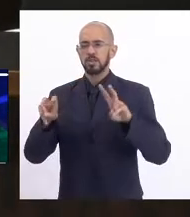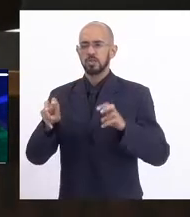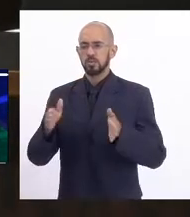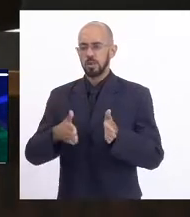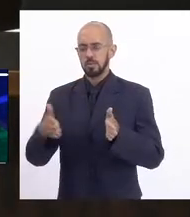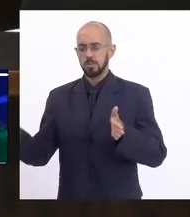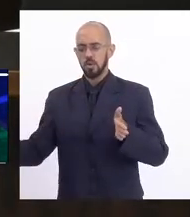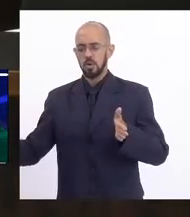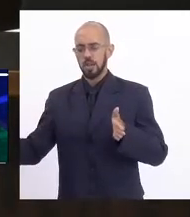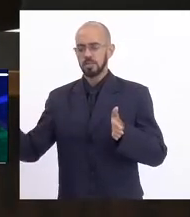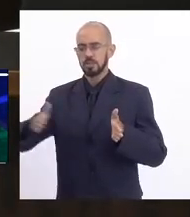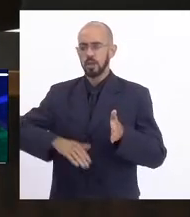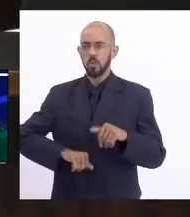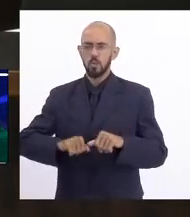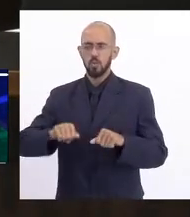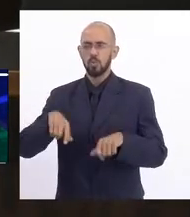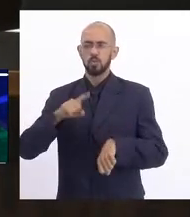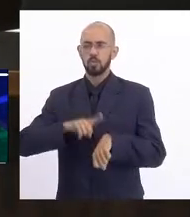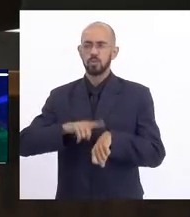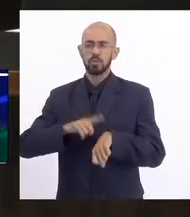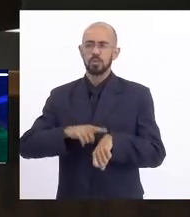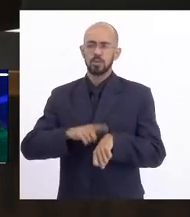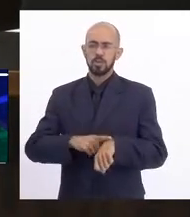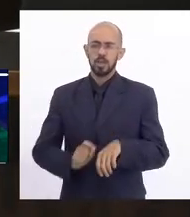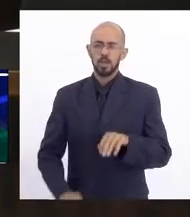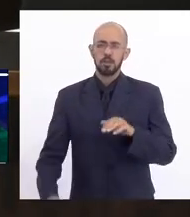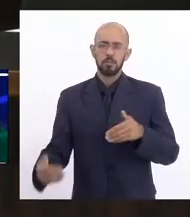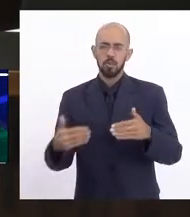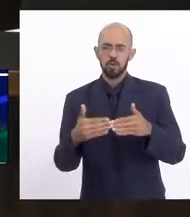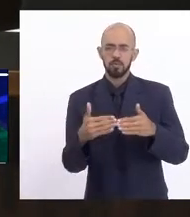dos prazos instituído pela lei número